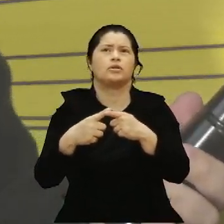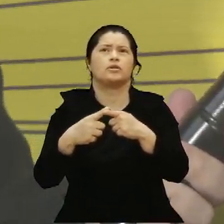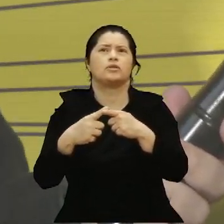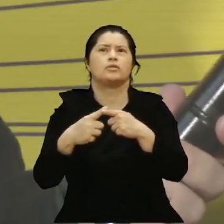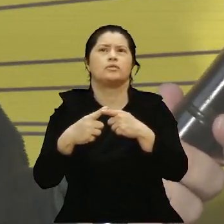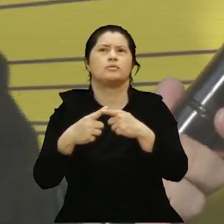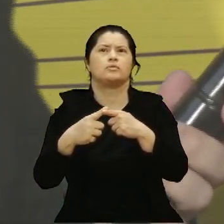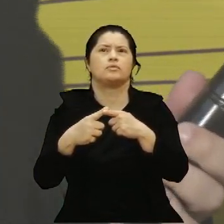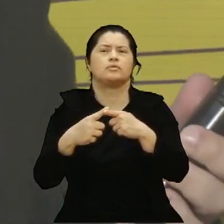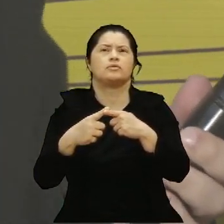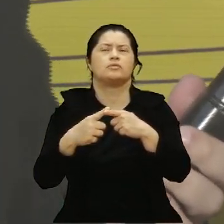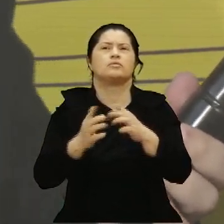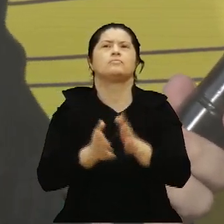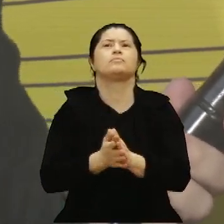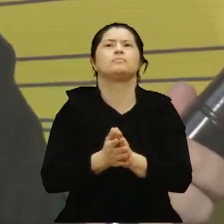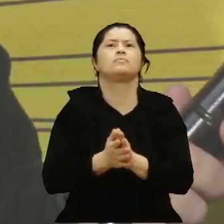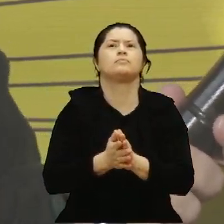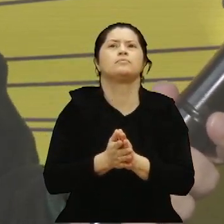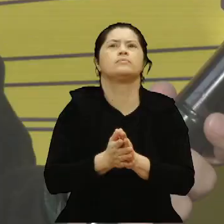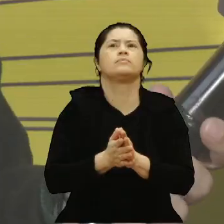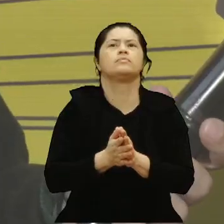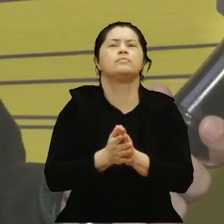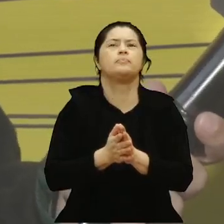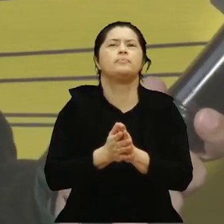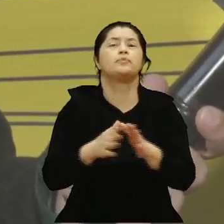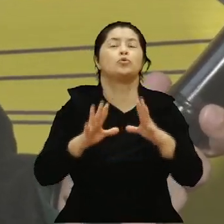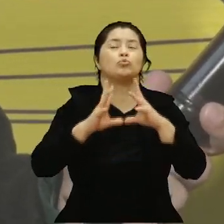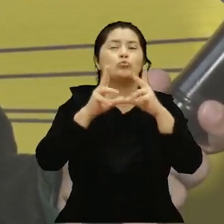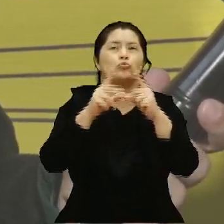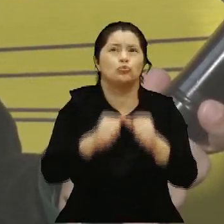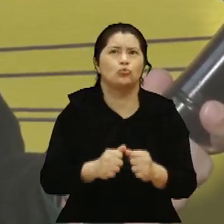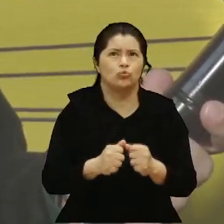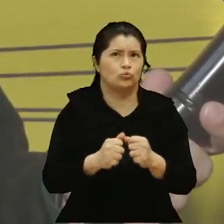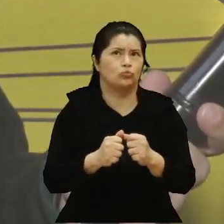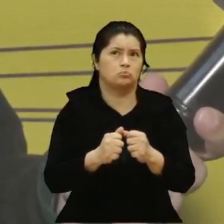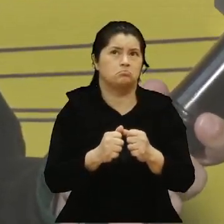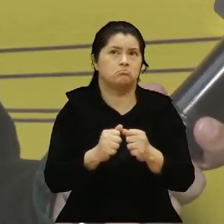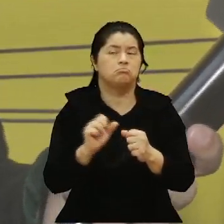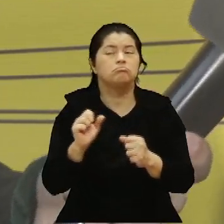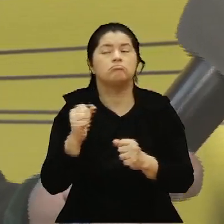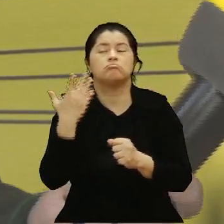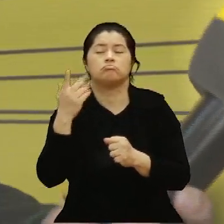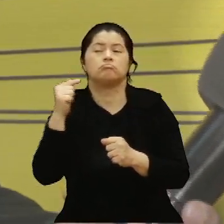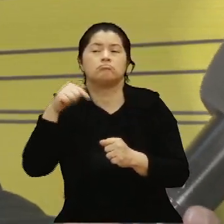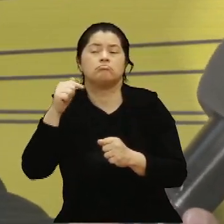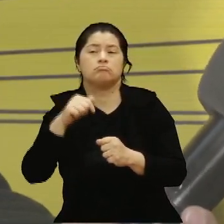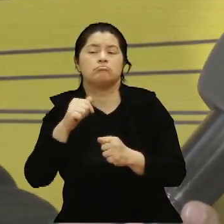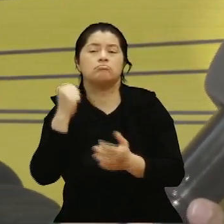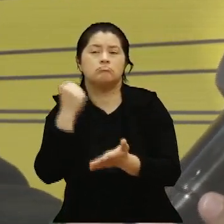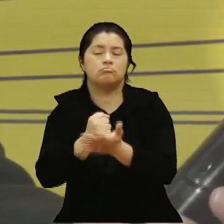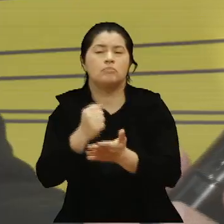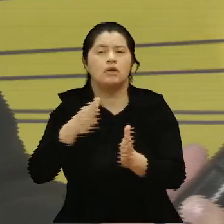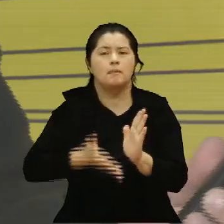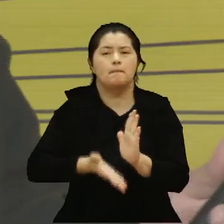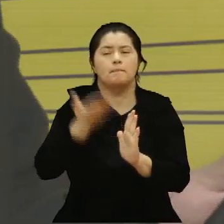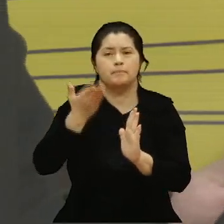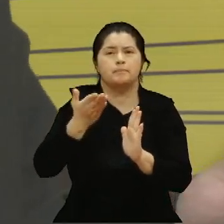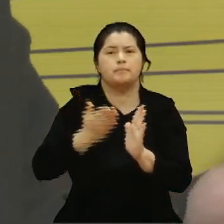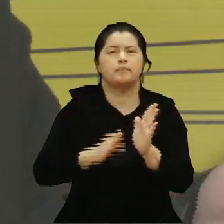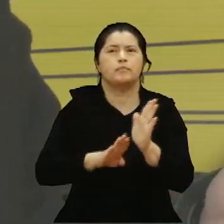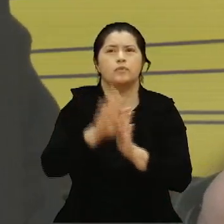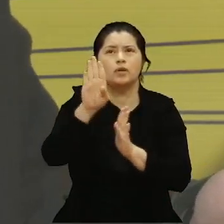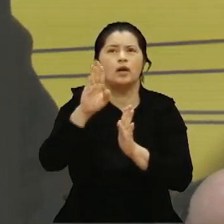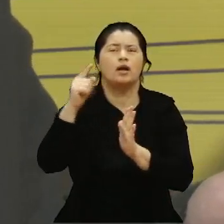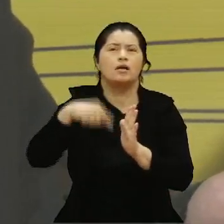Procuradoria Especial das Mulheres. Então, tudo que vem a contribuir, a somar para a nossa cidade, a gente busca.